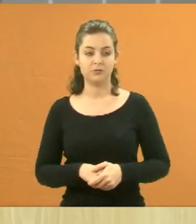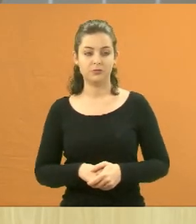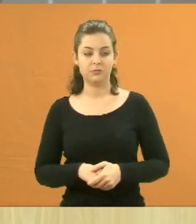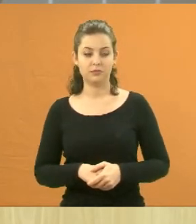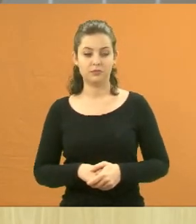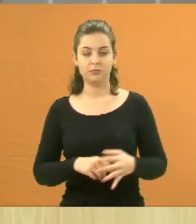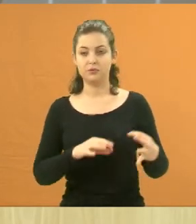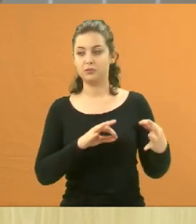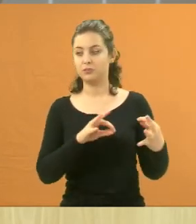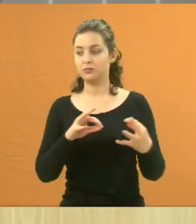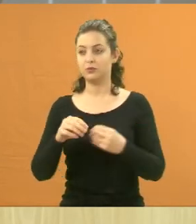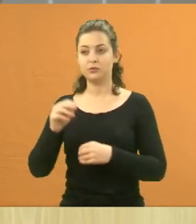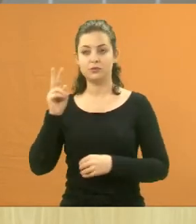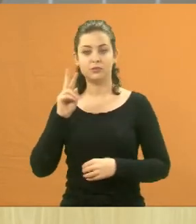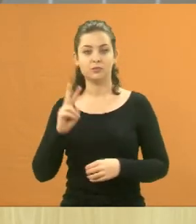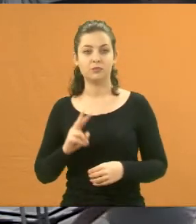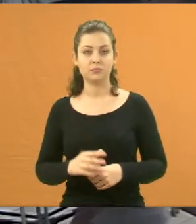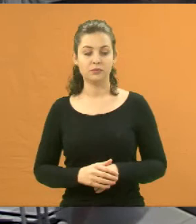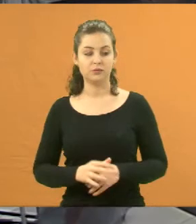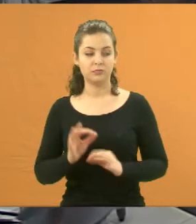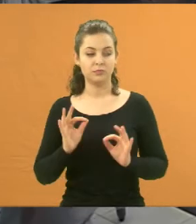por todos os vereadores. Isso.